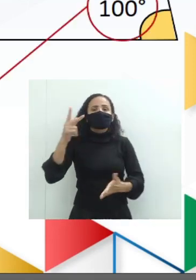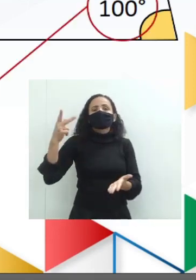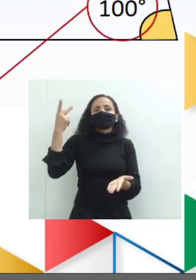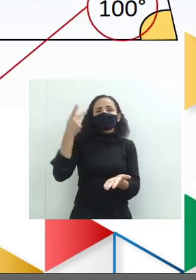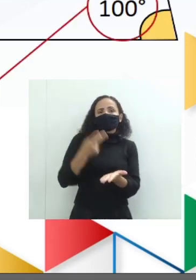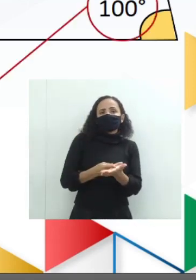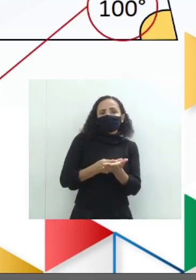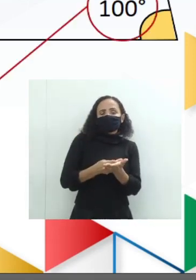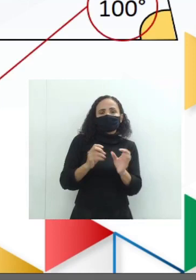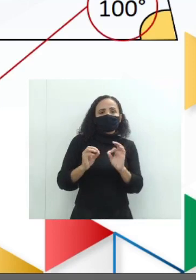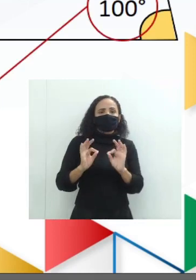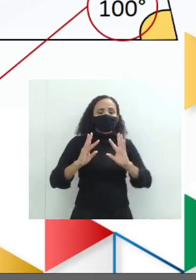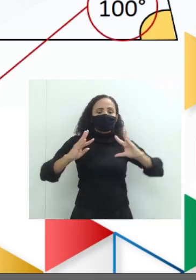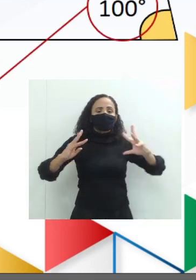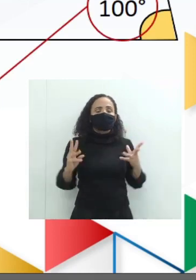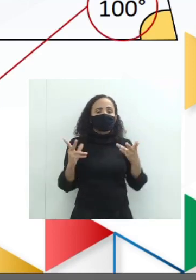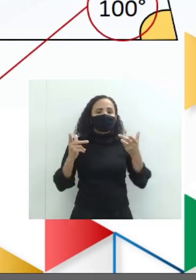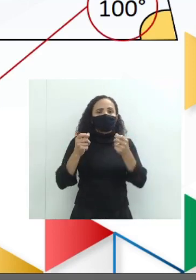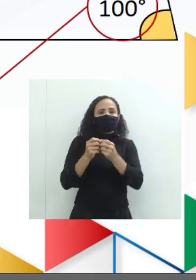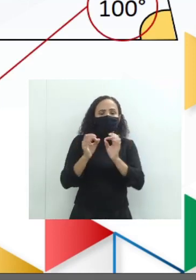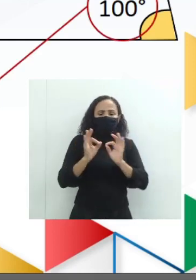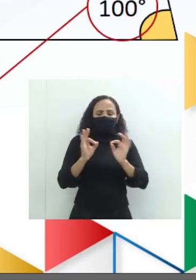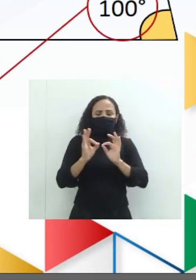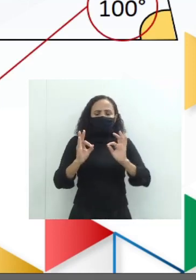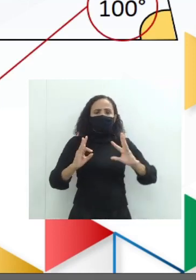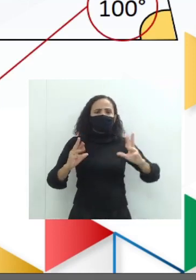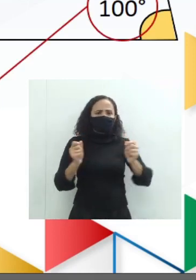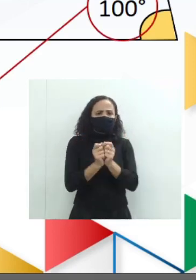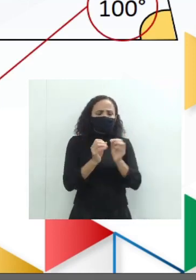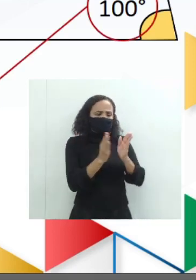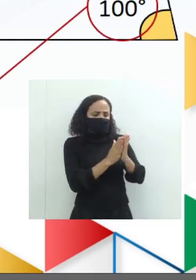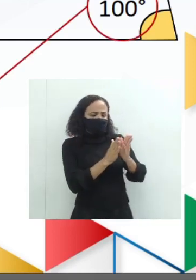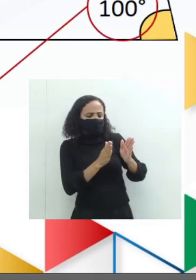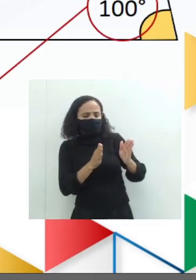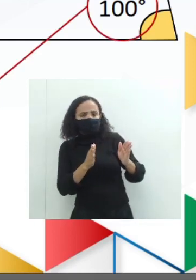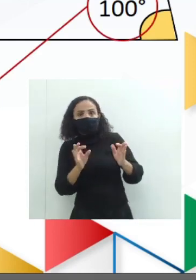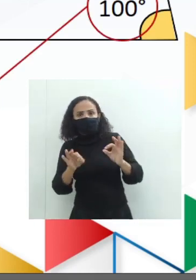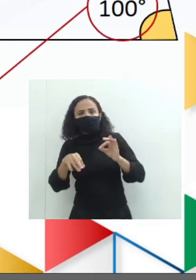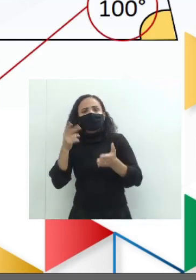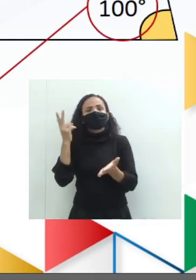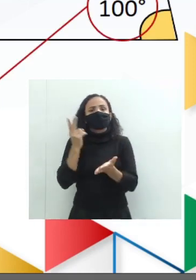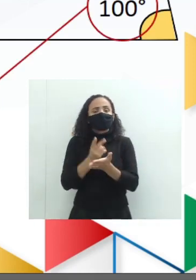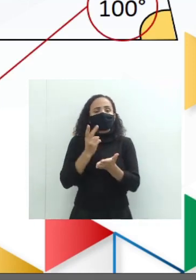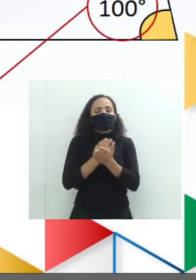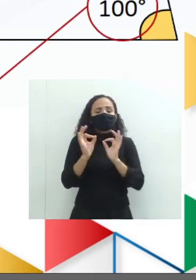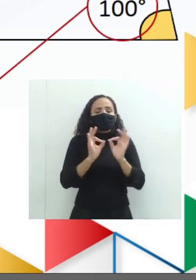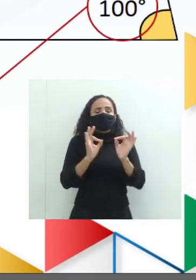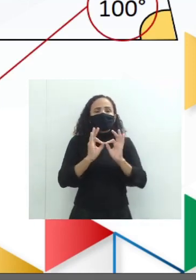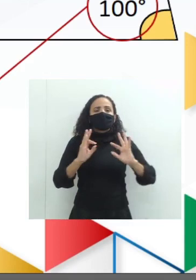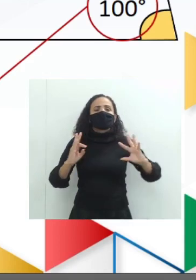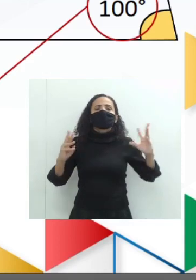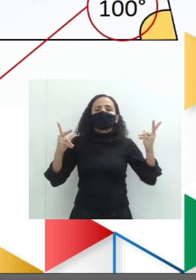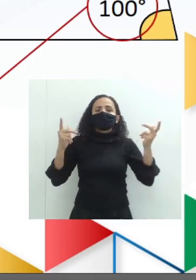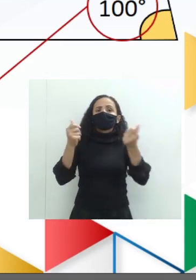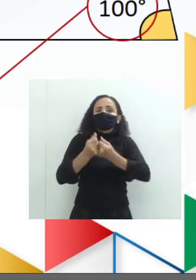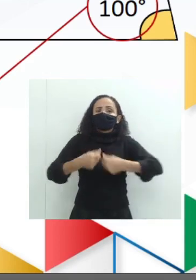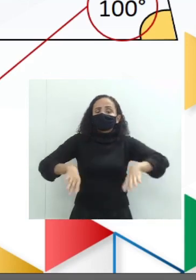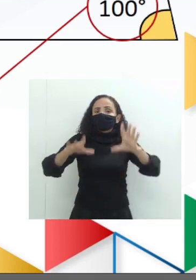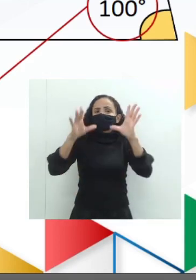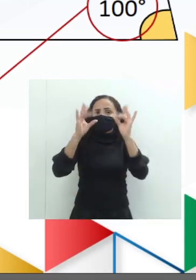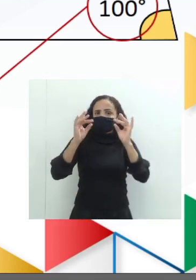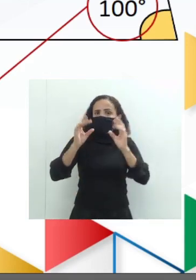acontecer? Ele será um triângulo obtusângulo e, ao mesmo tempo que ele vai ter todos os seus